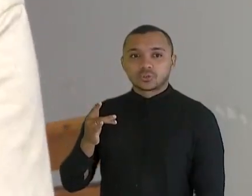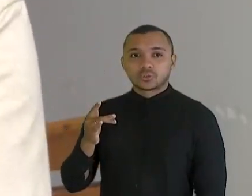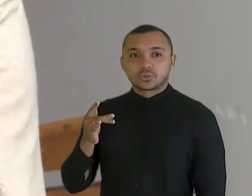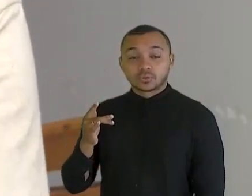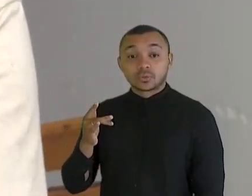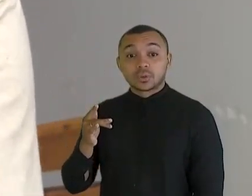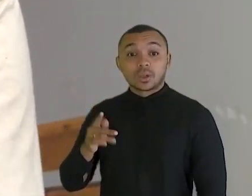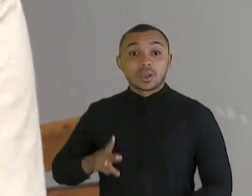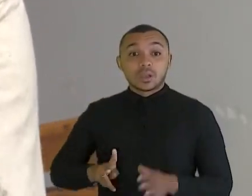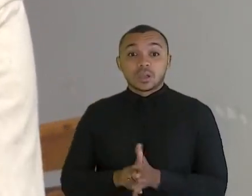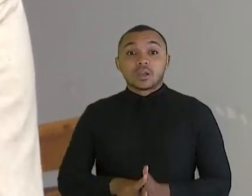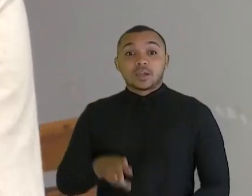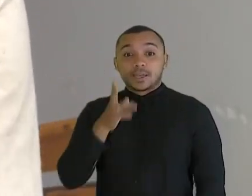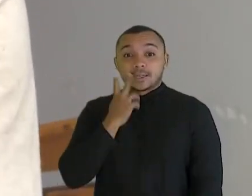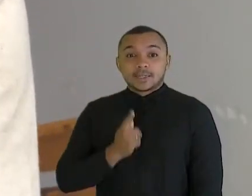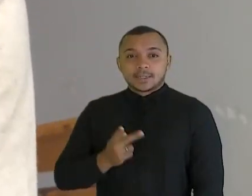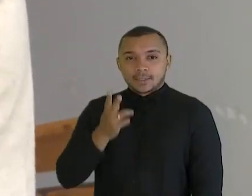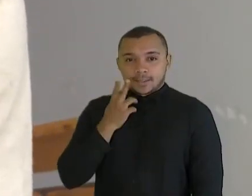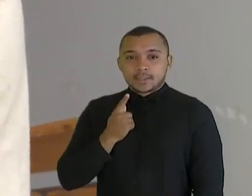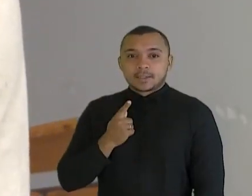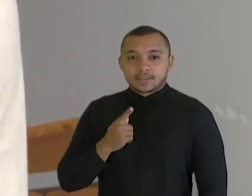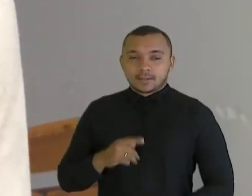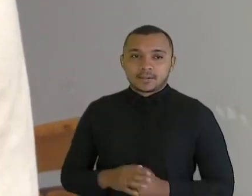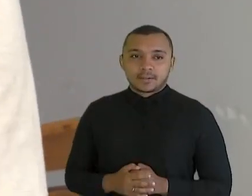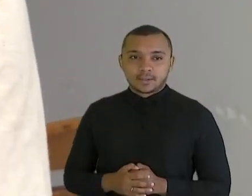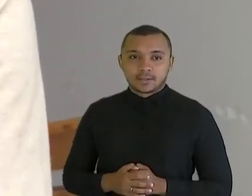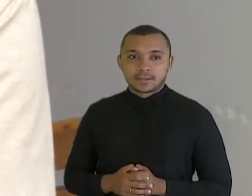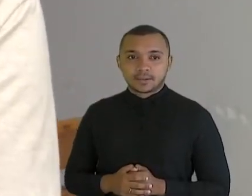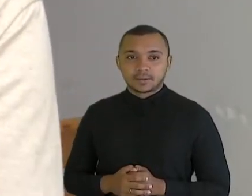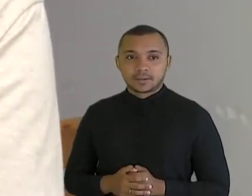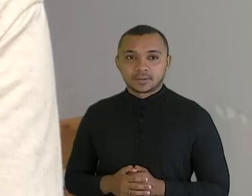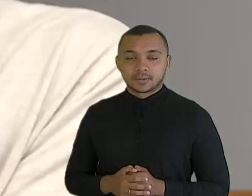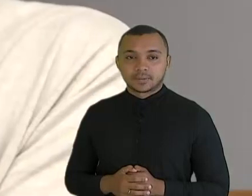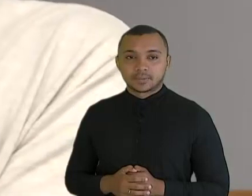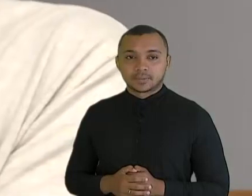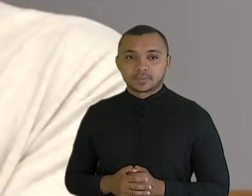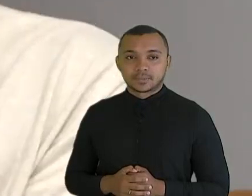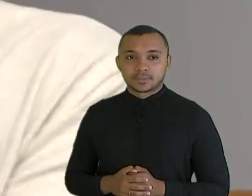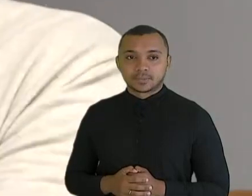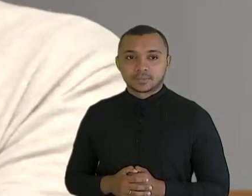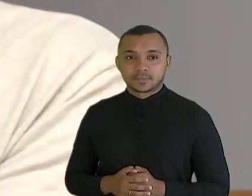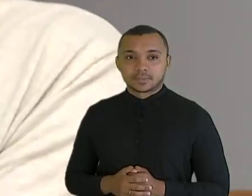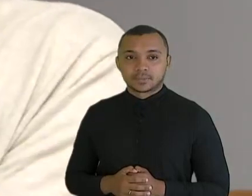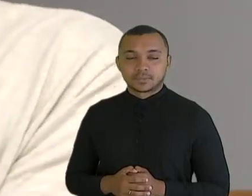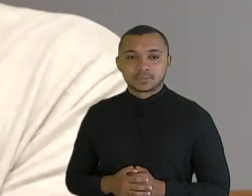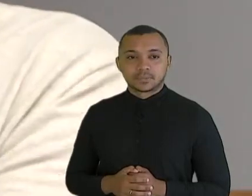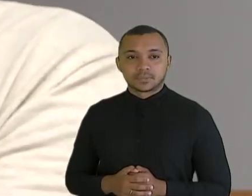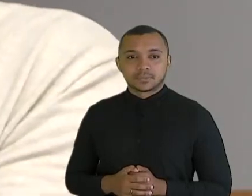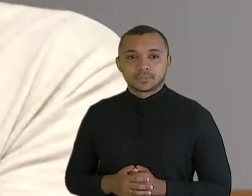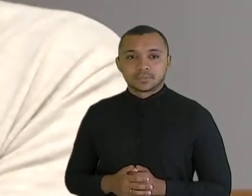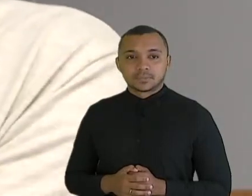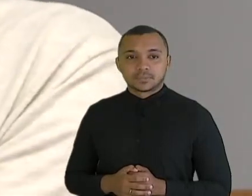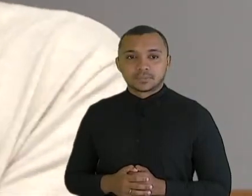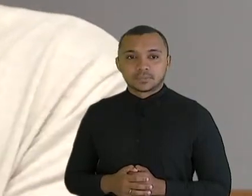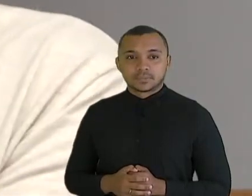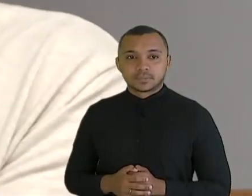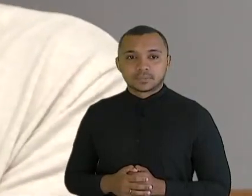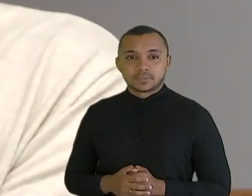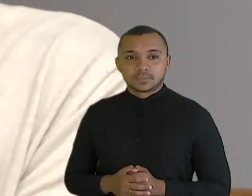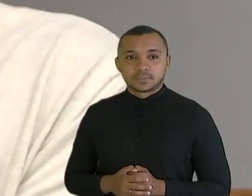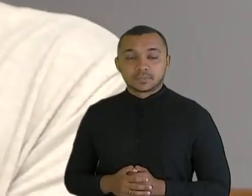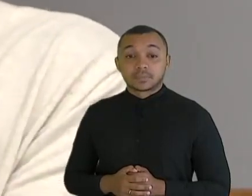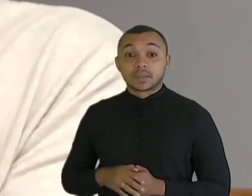teatro do Ceará, do Médio Ceará, como ele diz. E a gente vem nessa cruzando